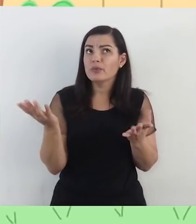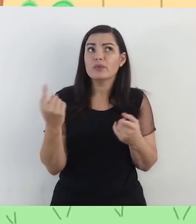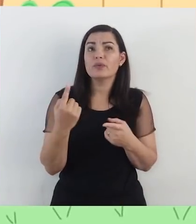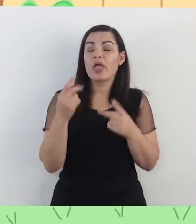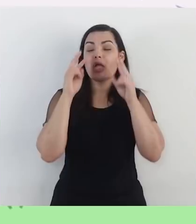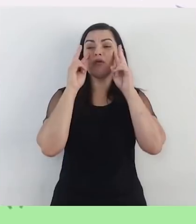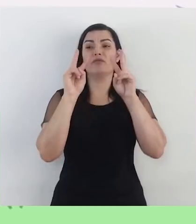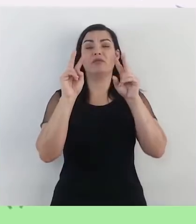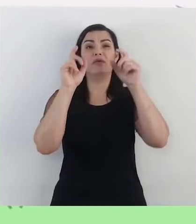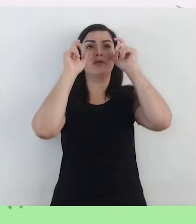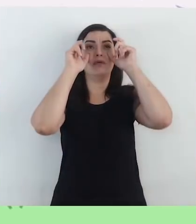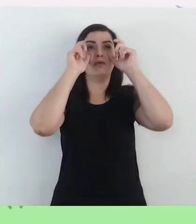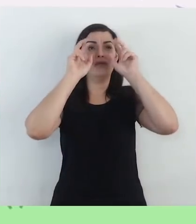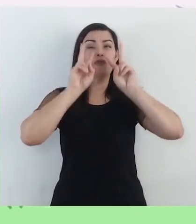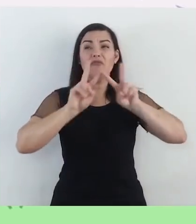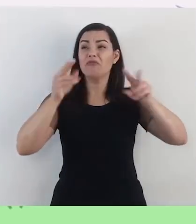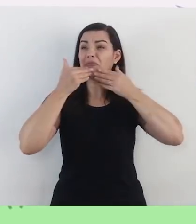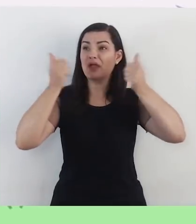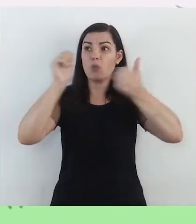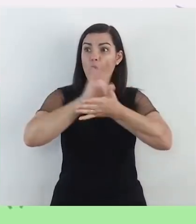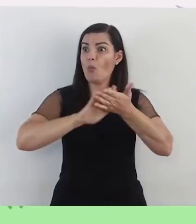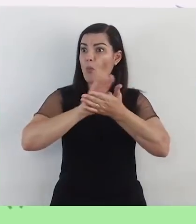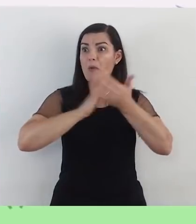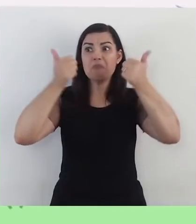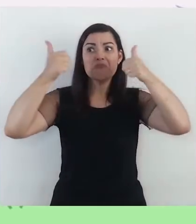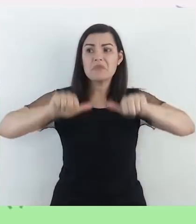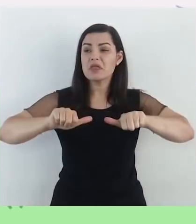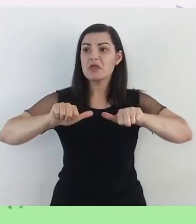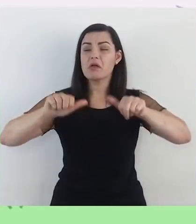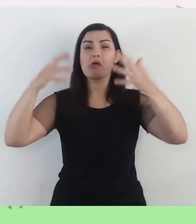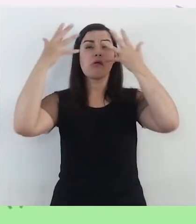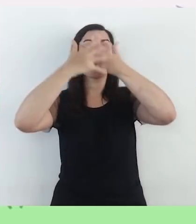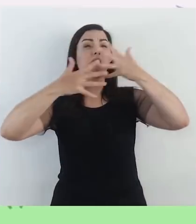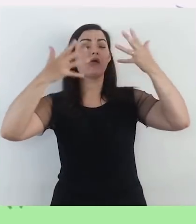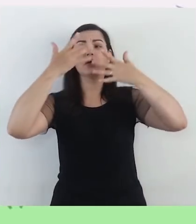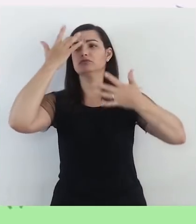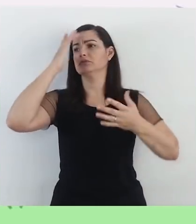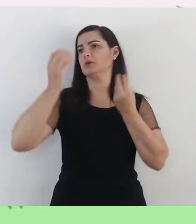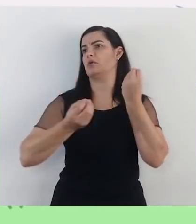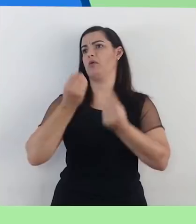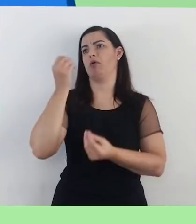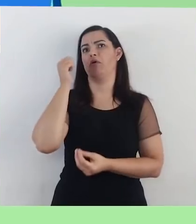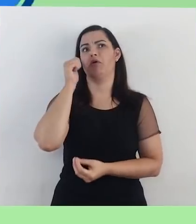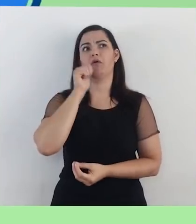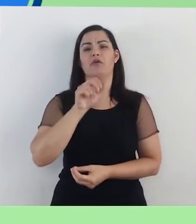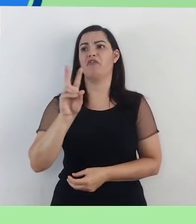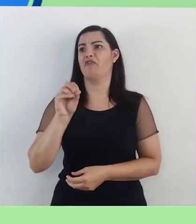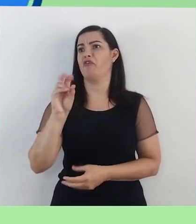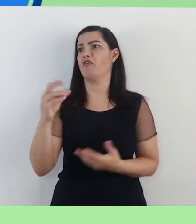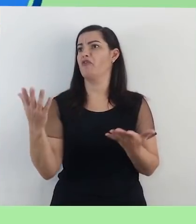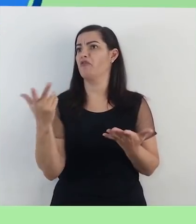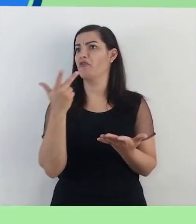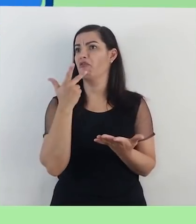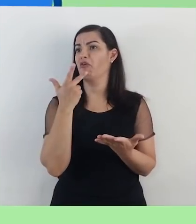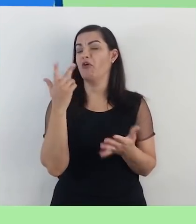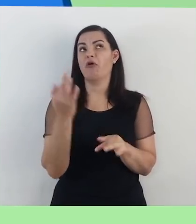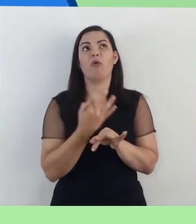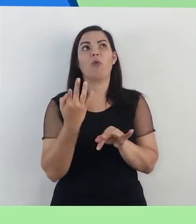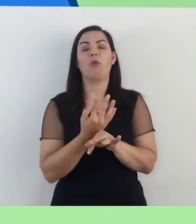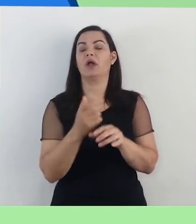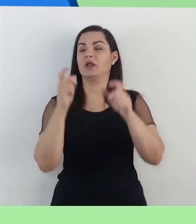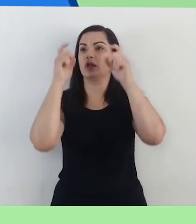nada melhor. Ficou tudo embaçado. Não sei como a vovó aguenta ficar com eles. Que estranho. Ela